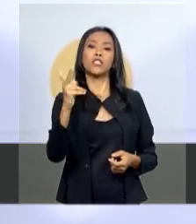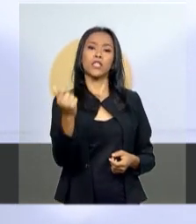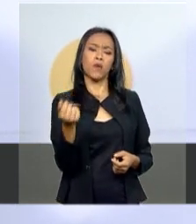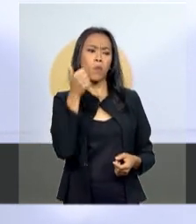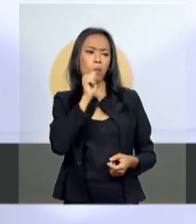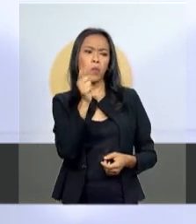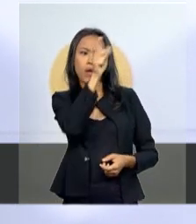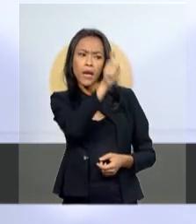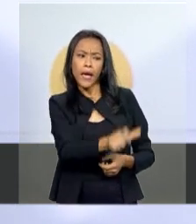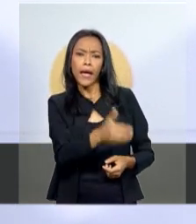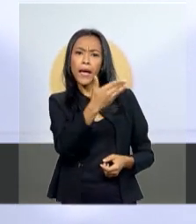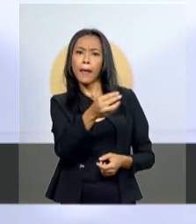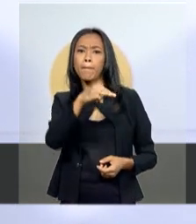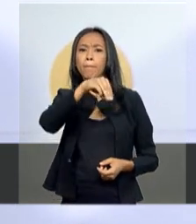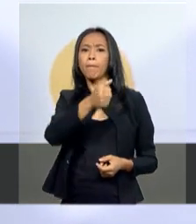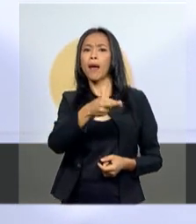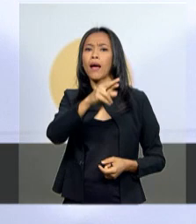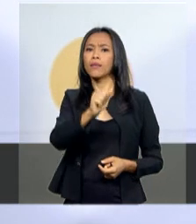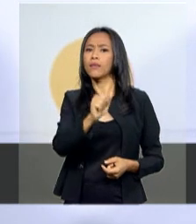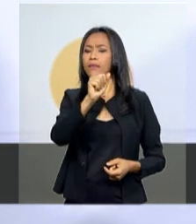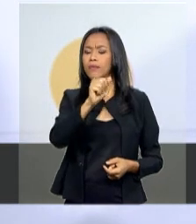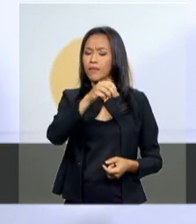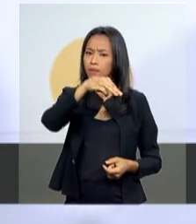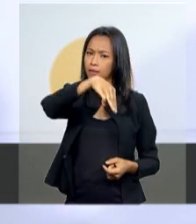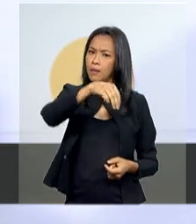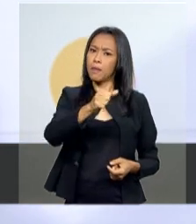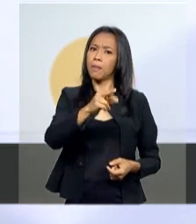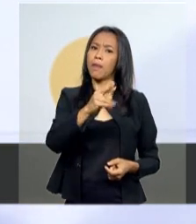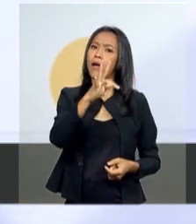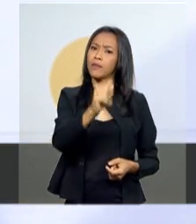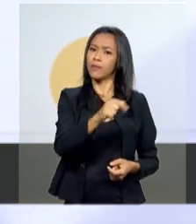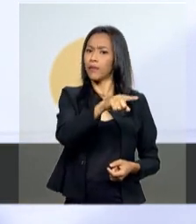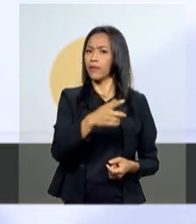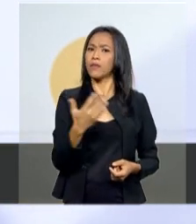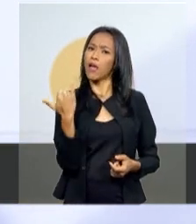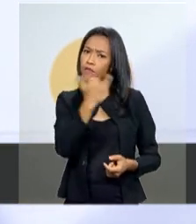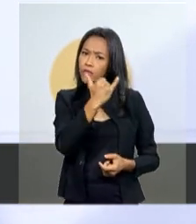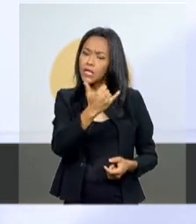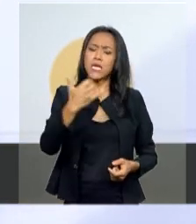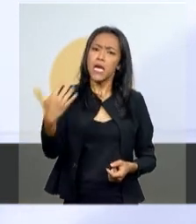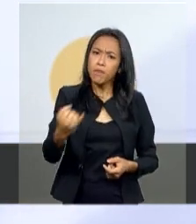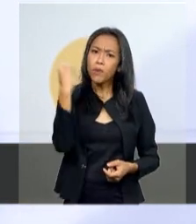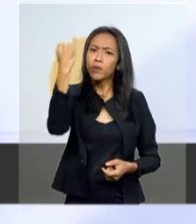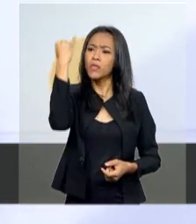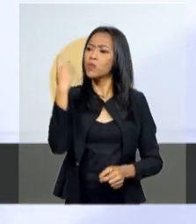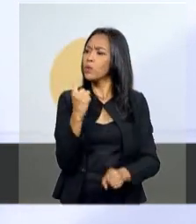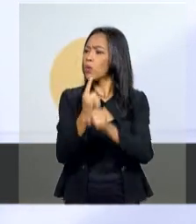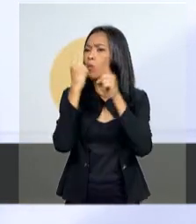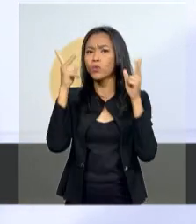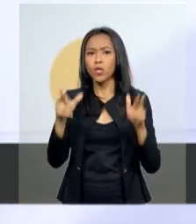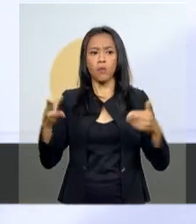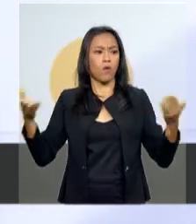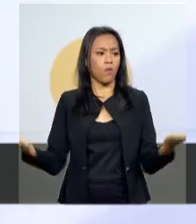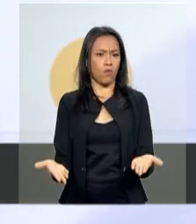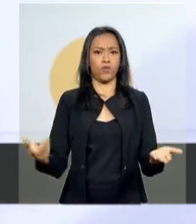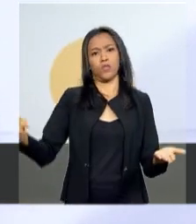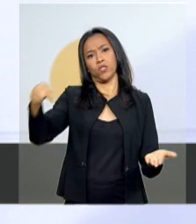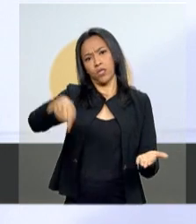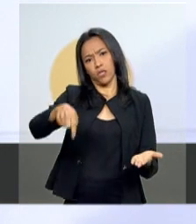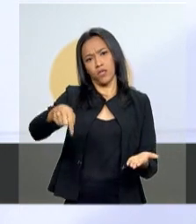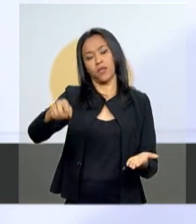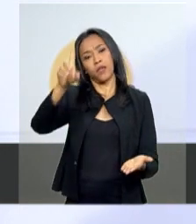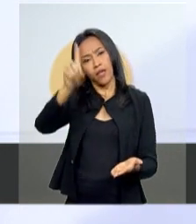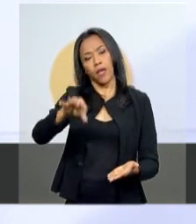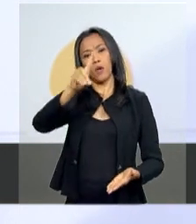também nesse programa o quanto é importante solenidade como esta porque é interessante a cada ano né nós comemoramos o dia do